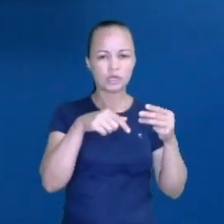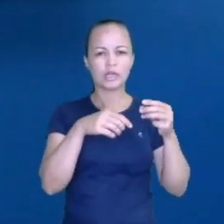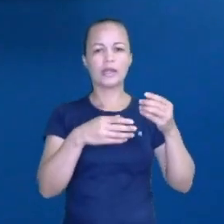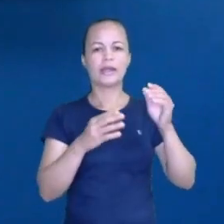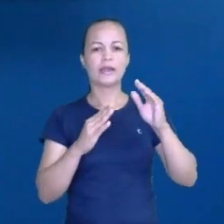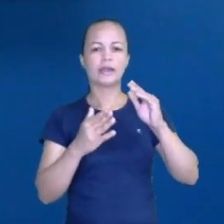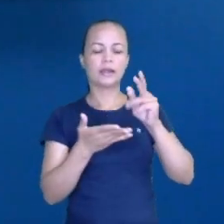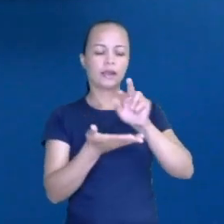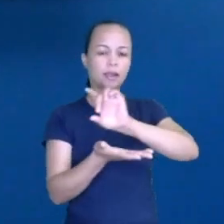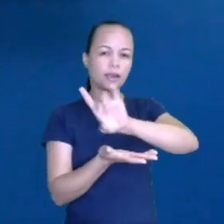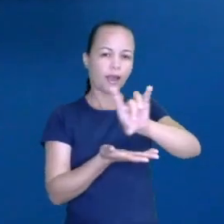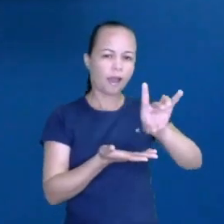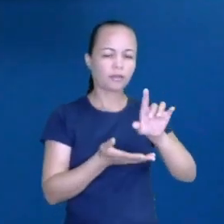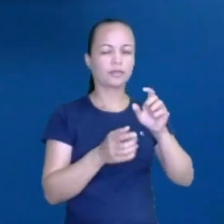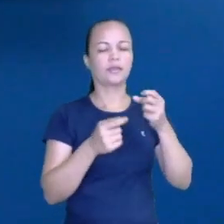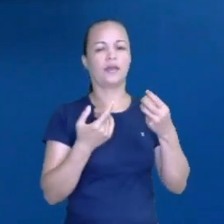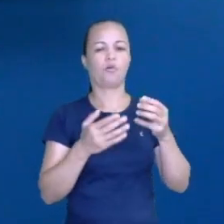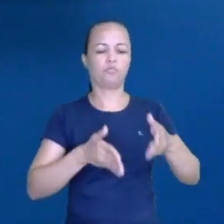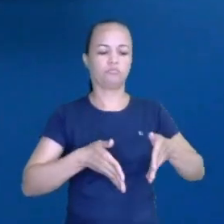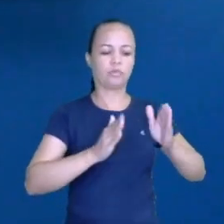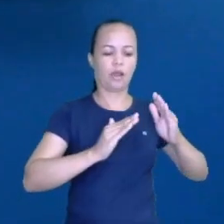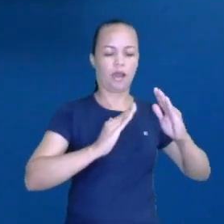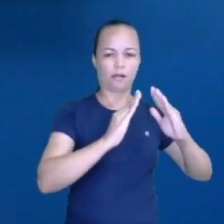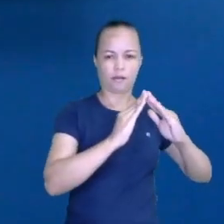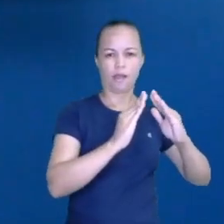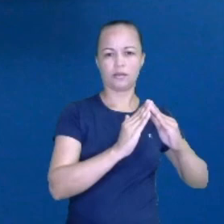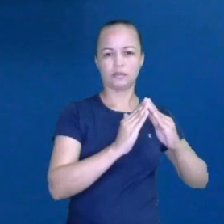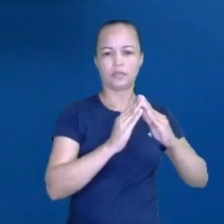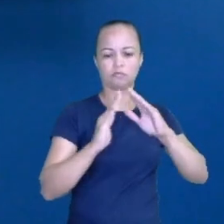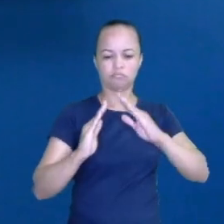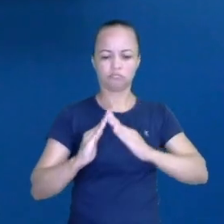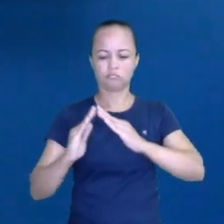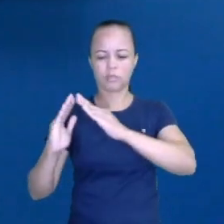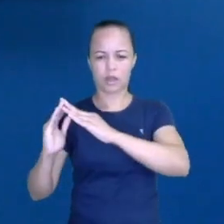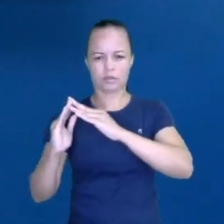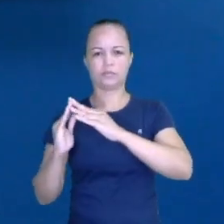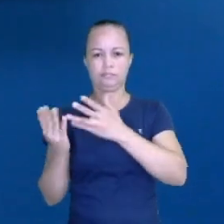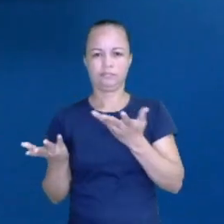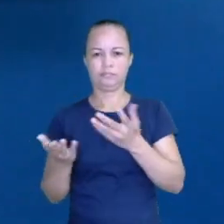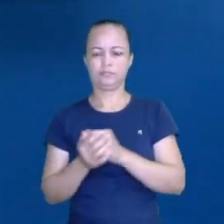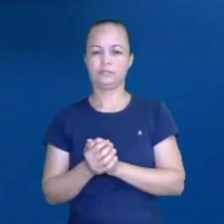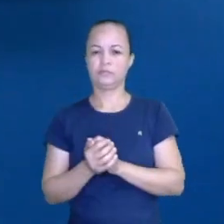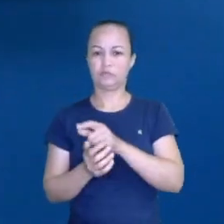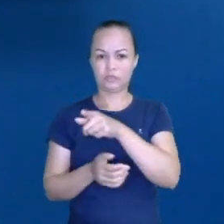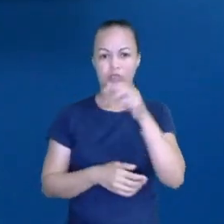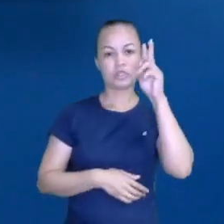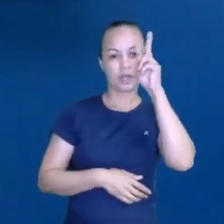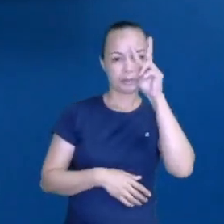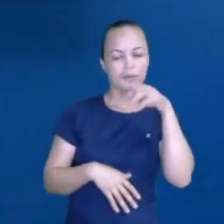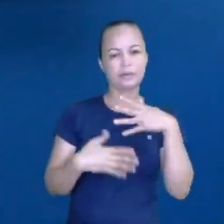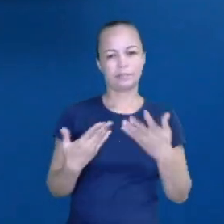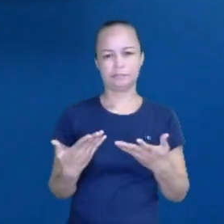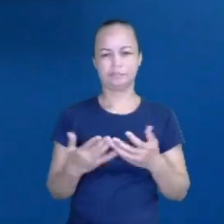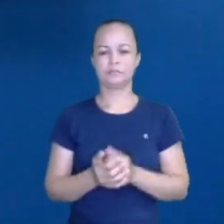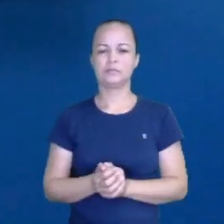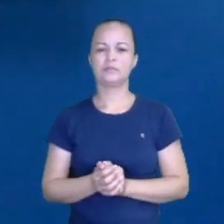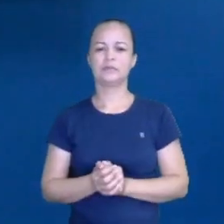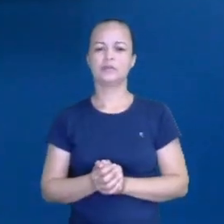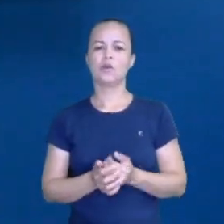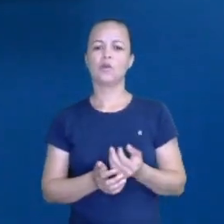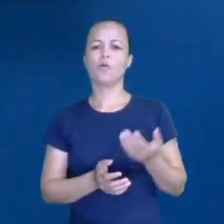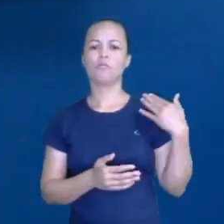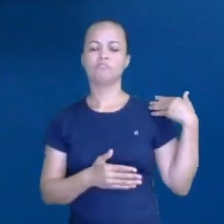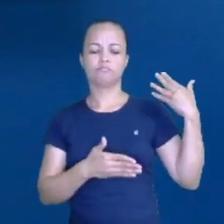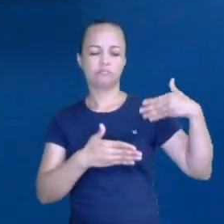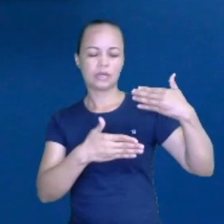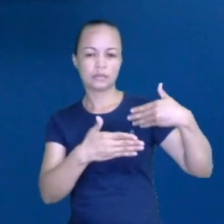casa de um jeito. Quem é que lembra? Pronto. Então, com o passar do tempo, né, a tecnologia foi